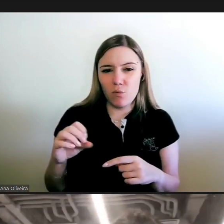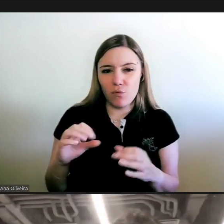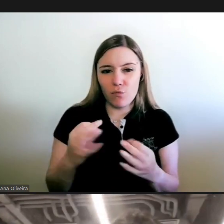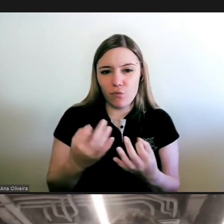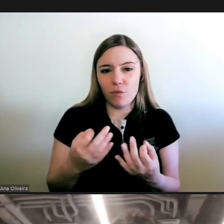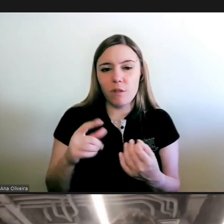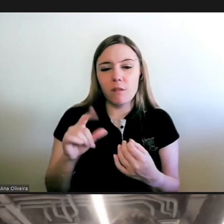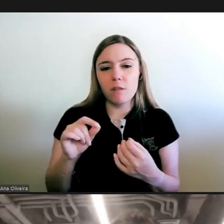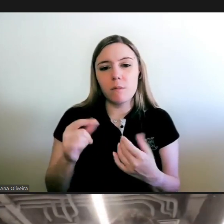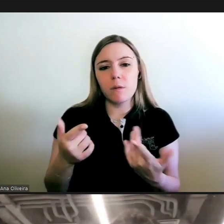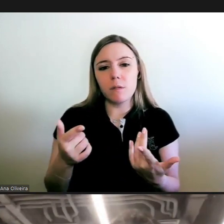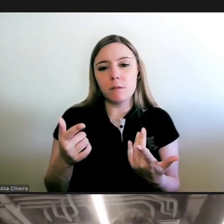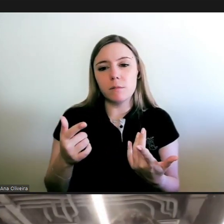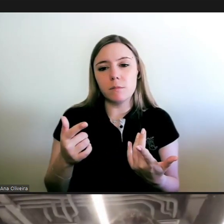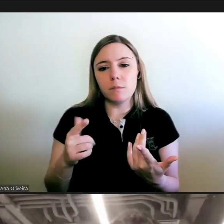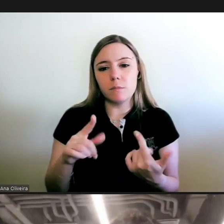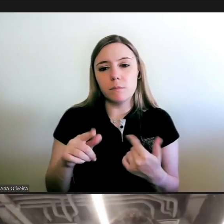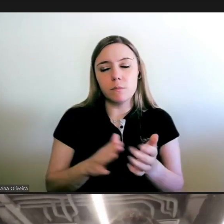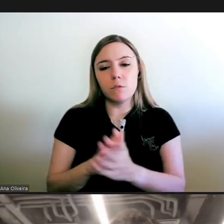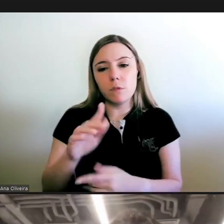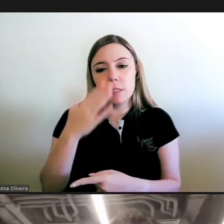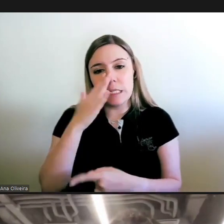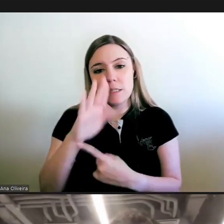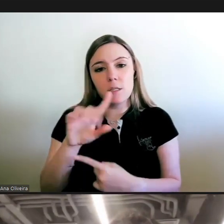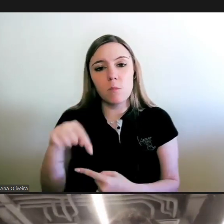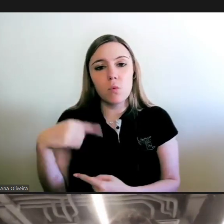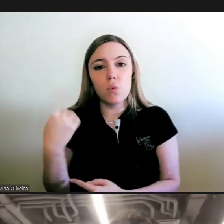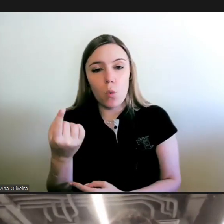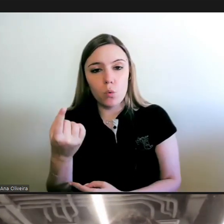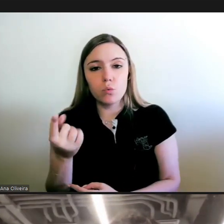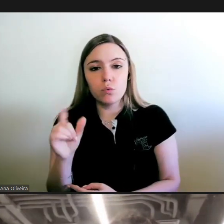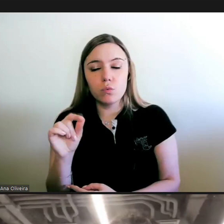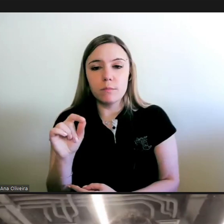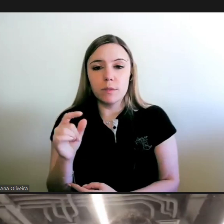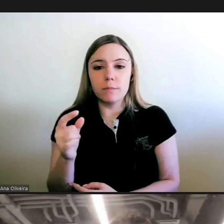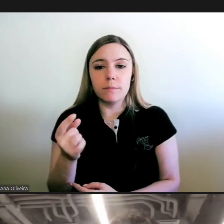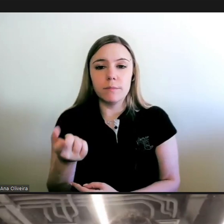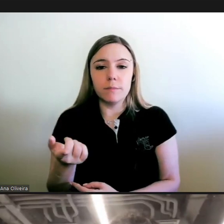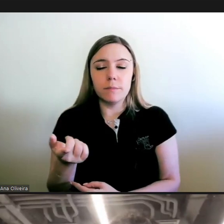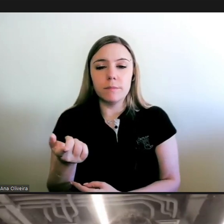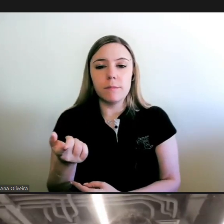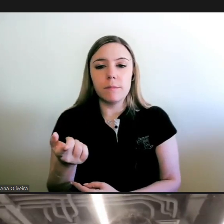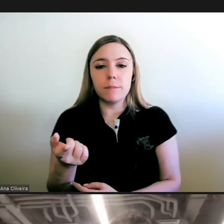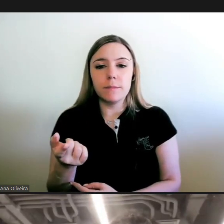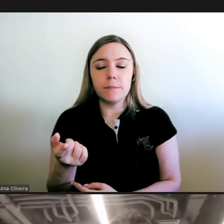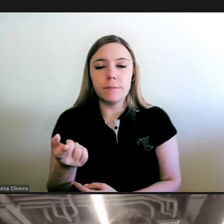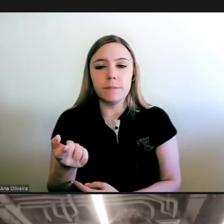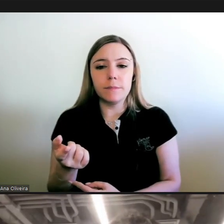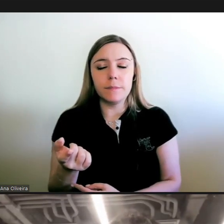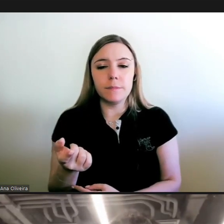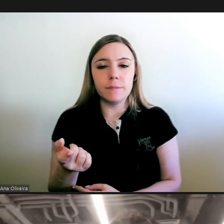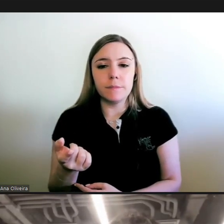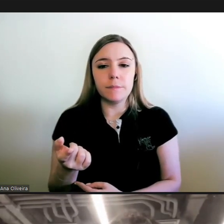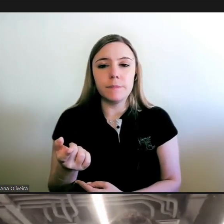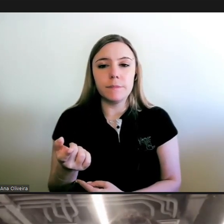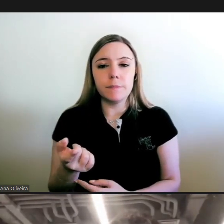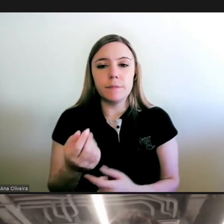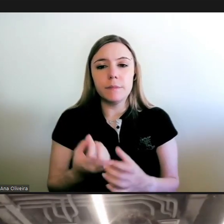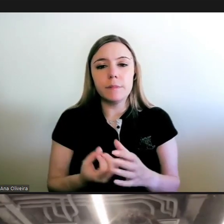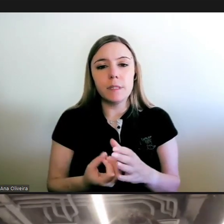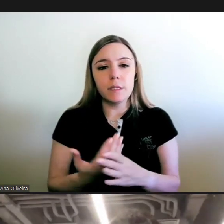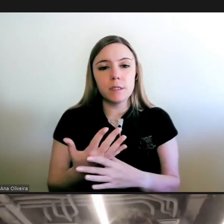que também tem estado na ordem do dia, que foi a criação do canal de